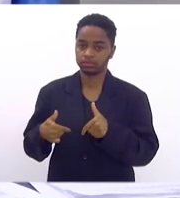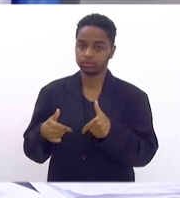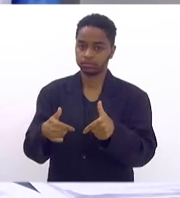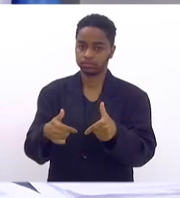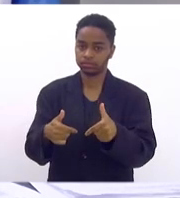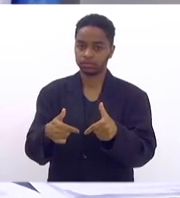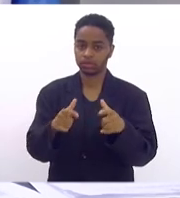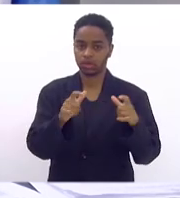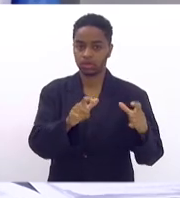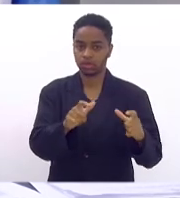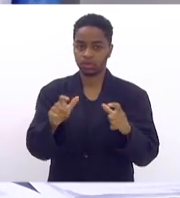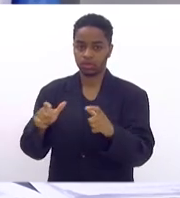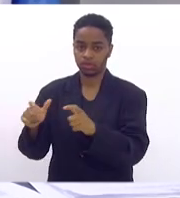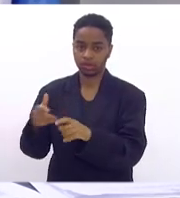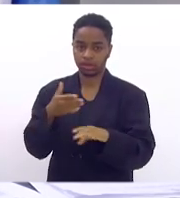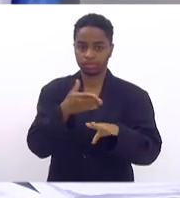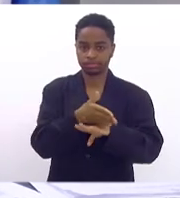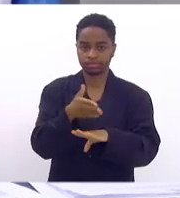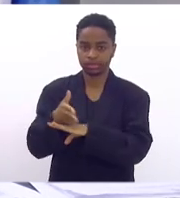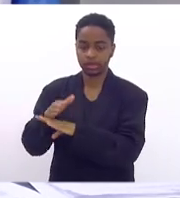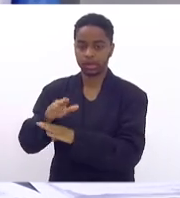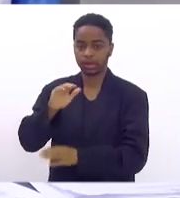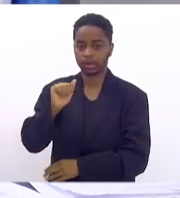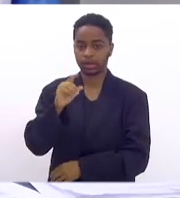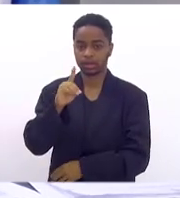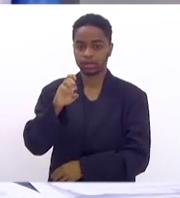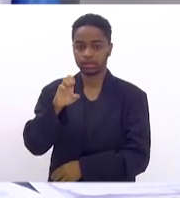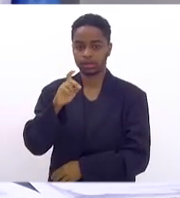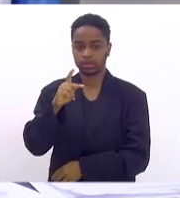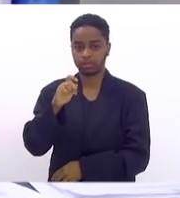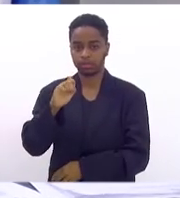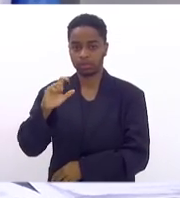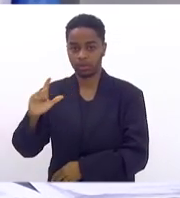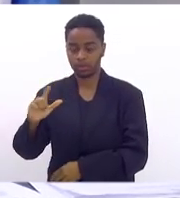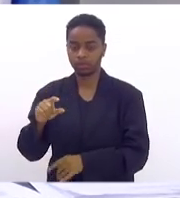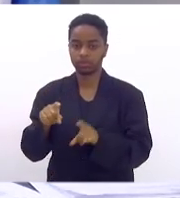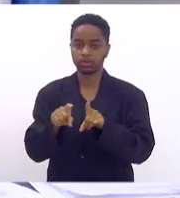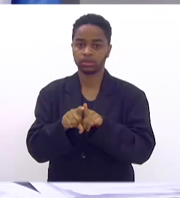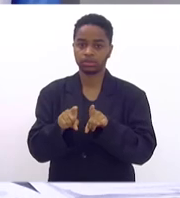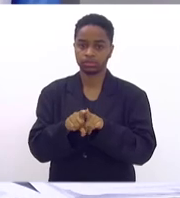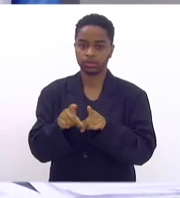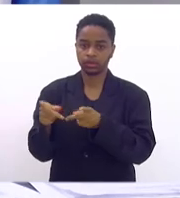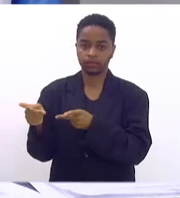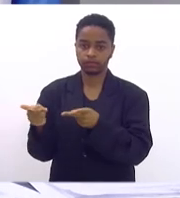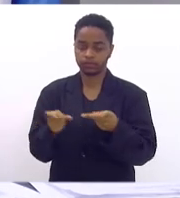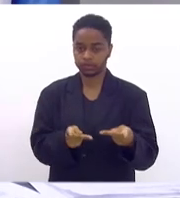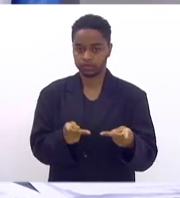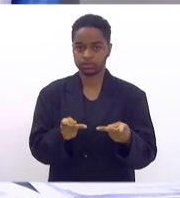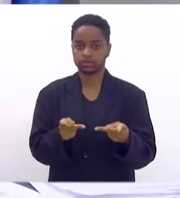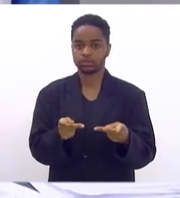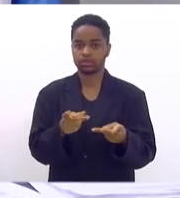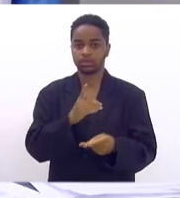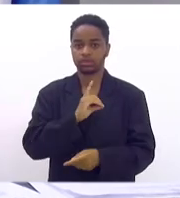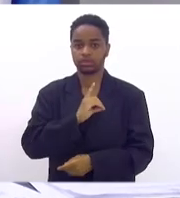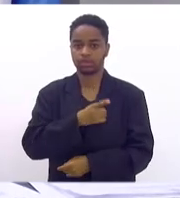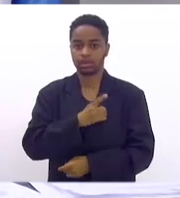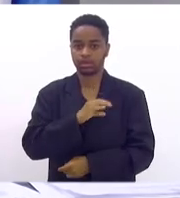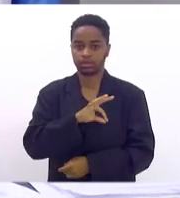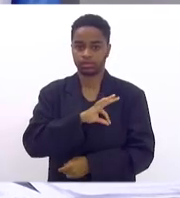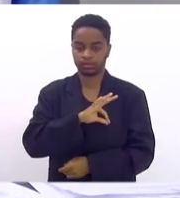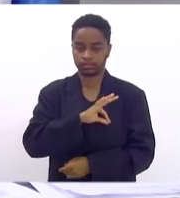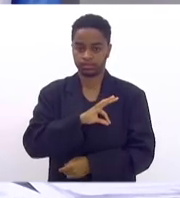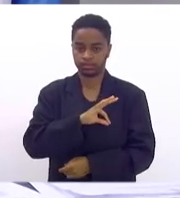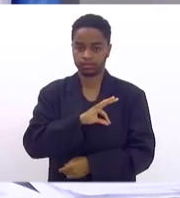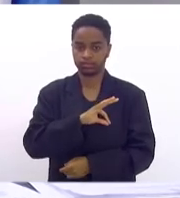nos locais, né? A Cadepol, fizemos visitas também a uma delegacia de